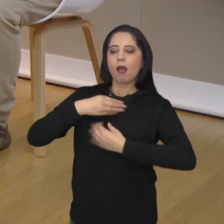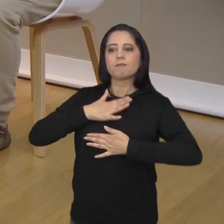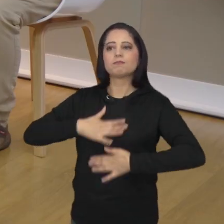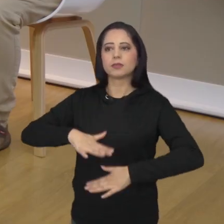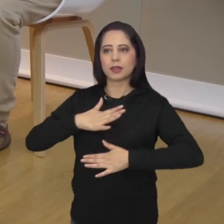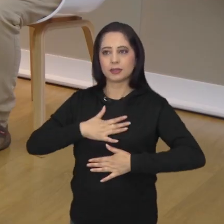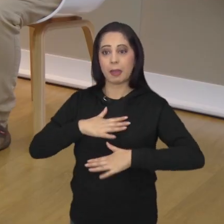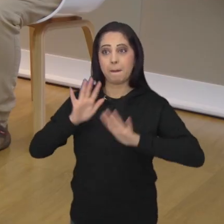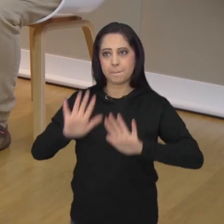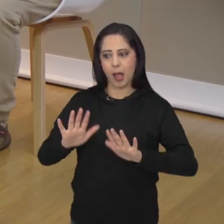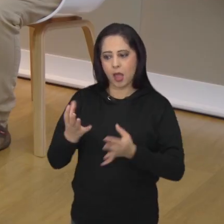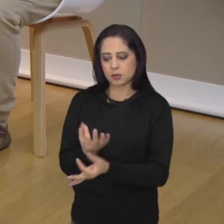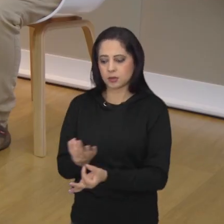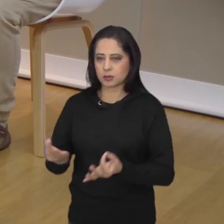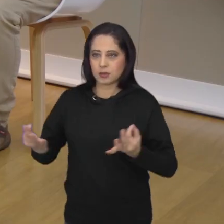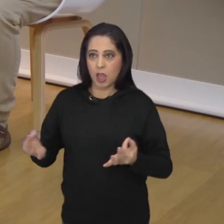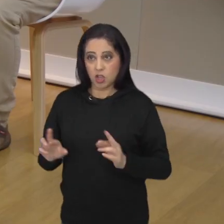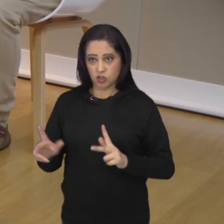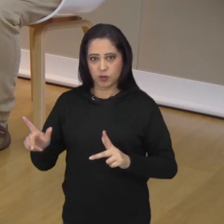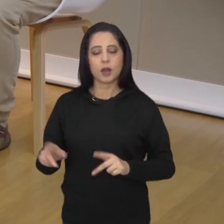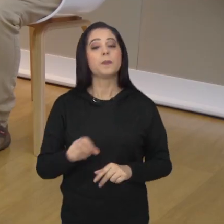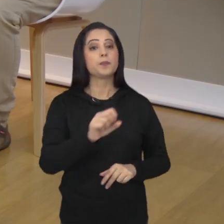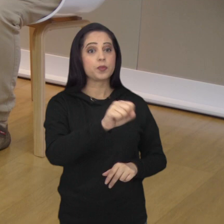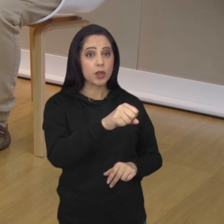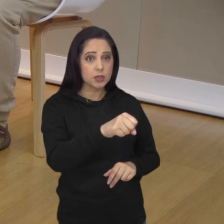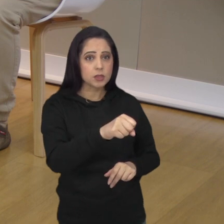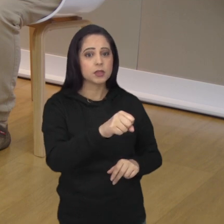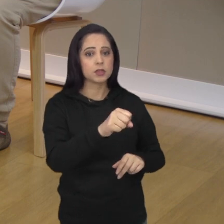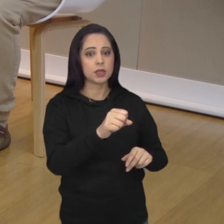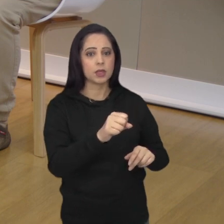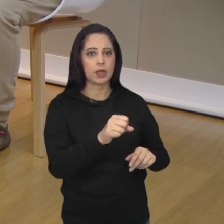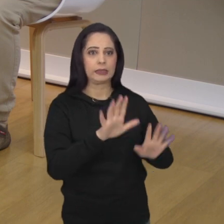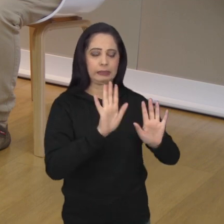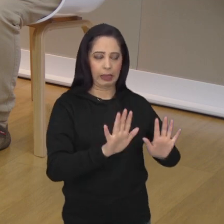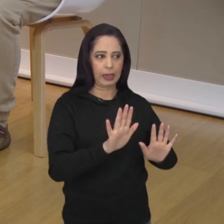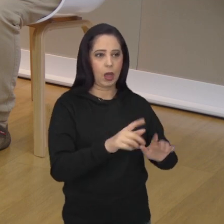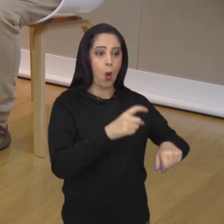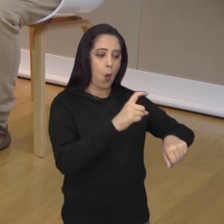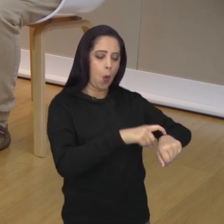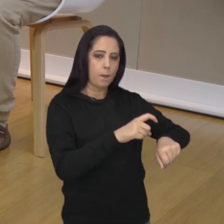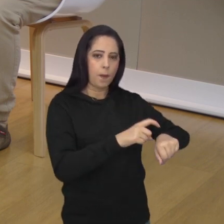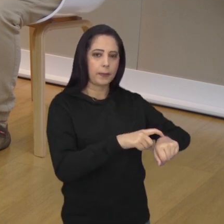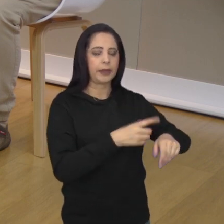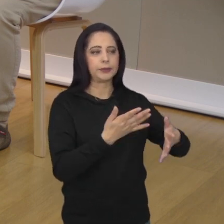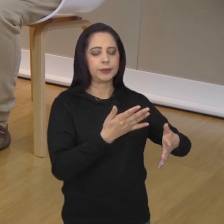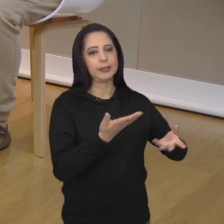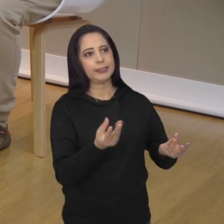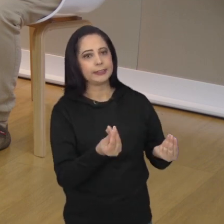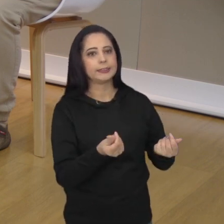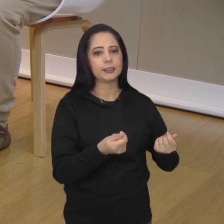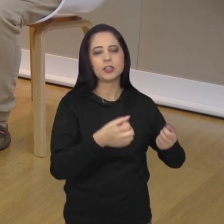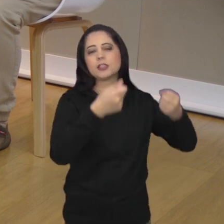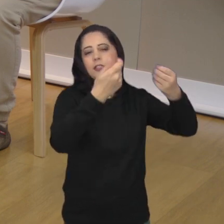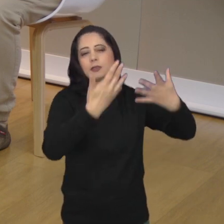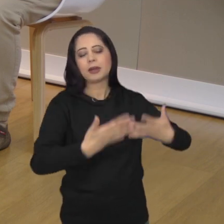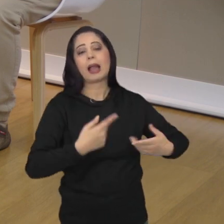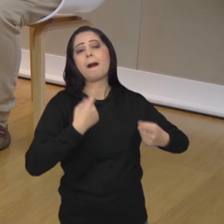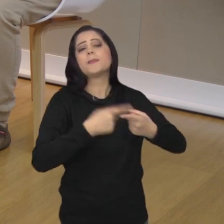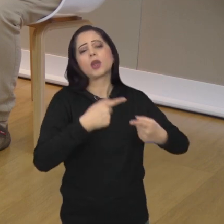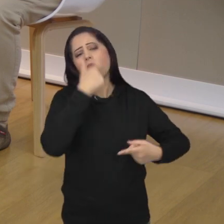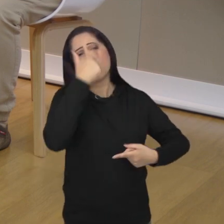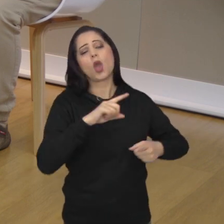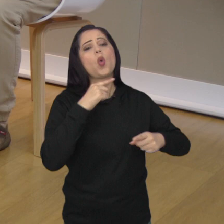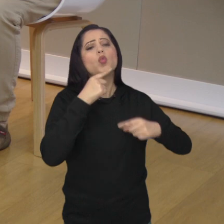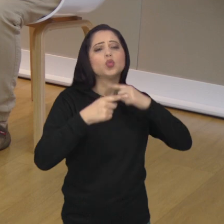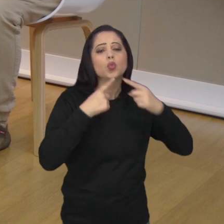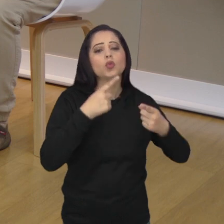se diferente da manter meditação, né? saudáveis. É diferente. Isso. Tem o E é diferente. relaxamento, Isso. que a gente, desculpa, só para esclarecer essa minha